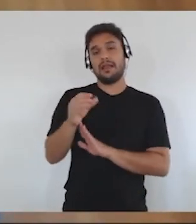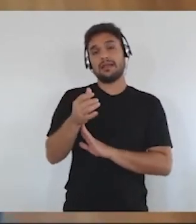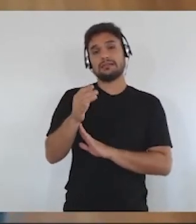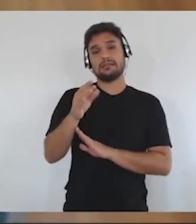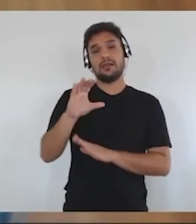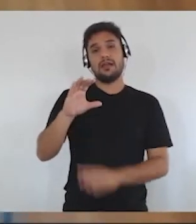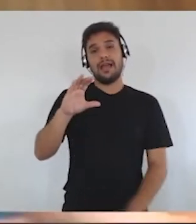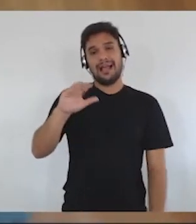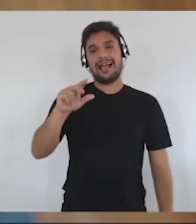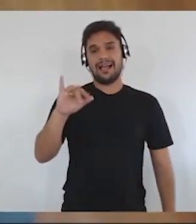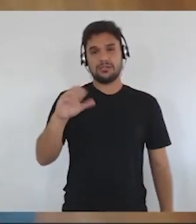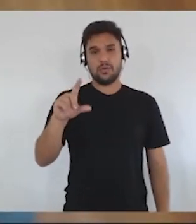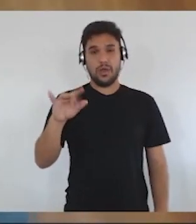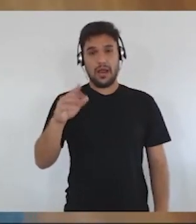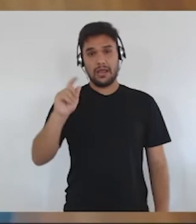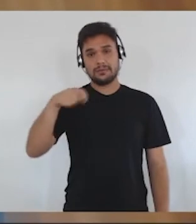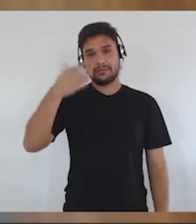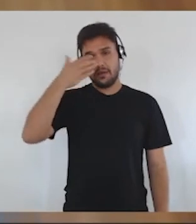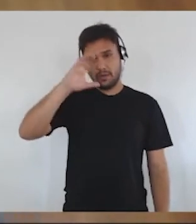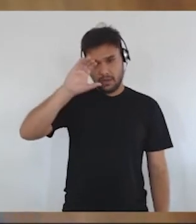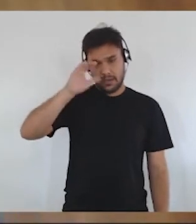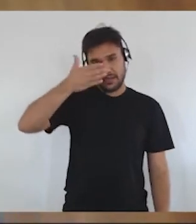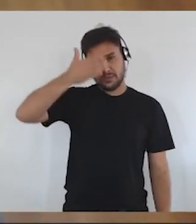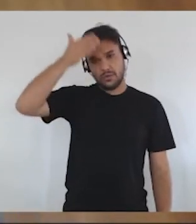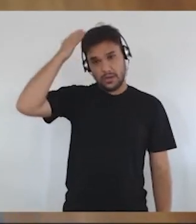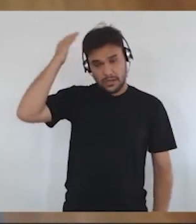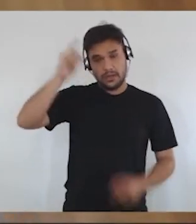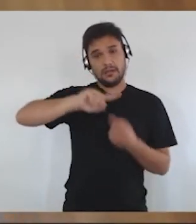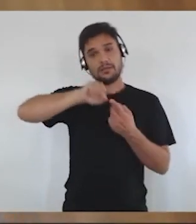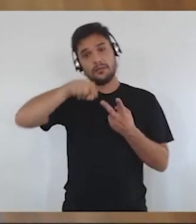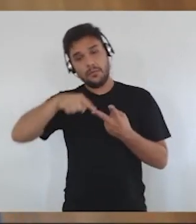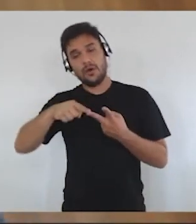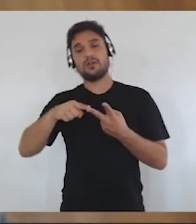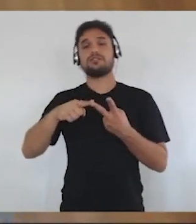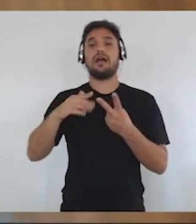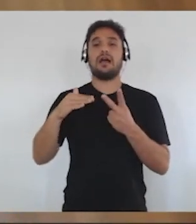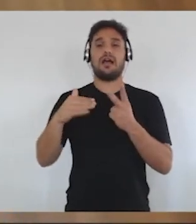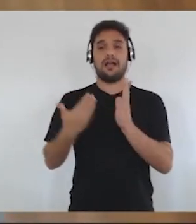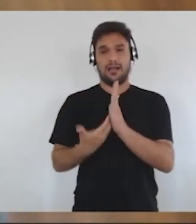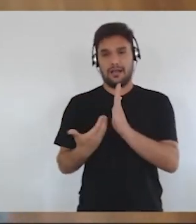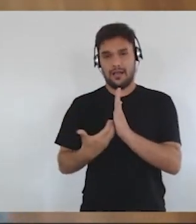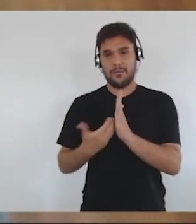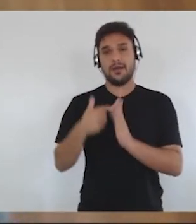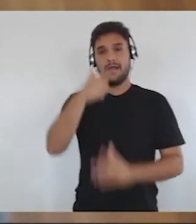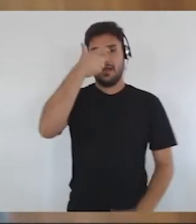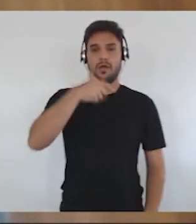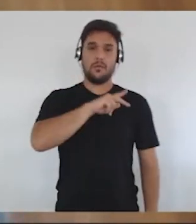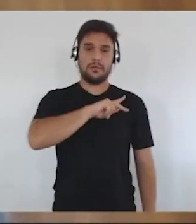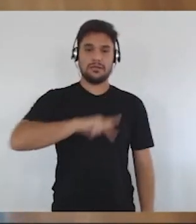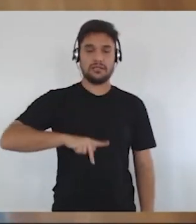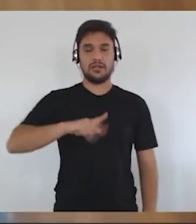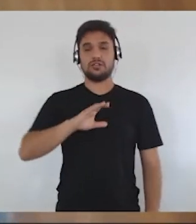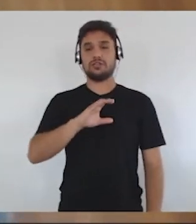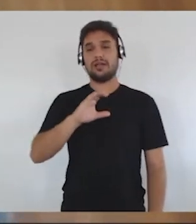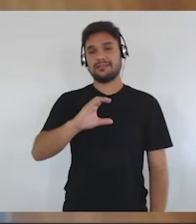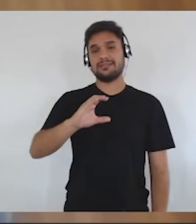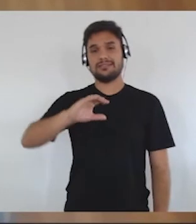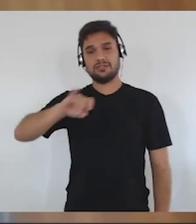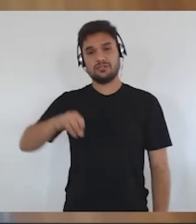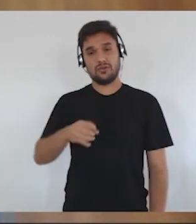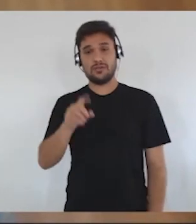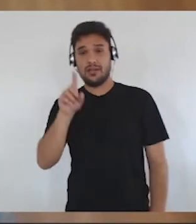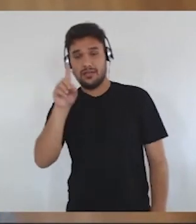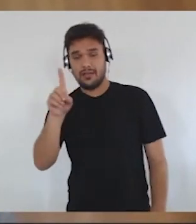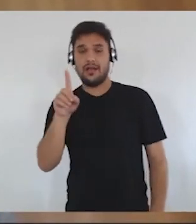senador Cássio Cunha Lima, foi aprovado no Senado, depois foi para a Câmara dos Deputados, eu era presidente da Comissão de Constituição e Justiça da Câmara dos